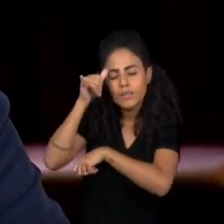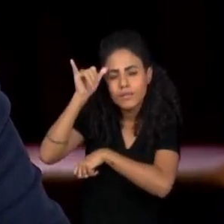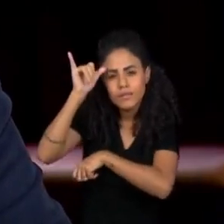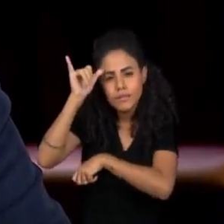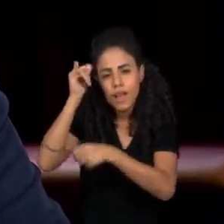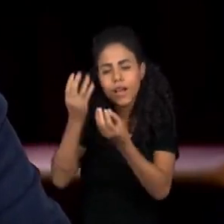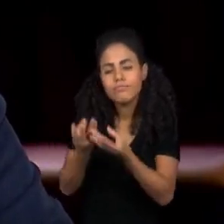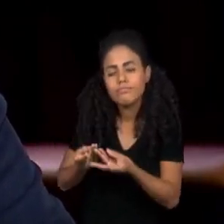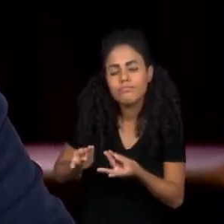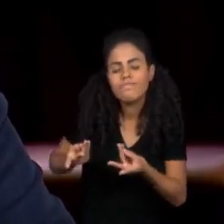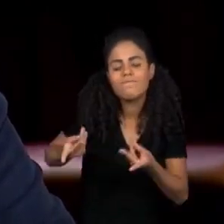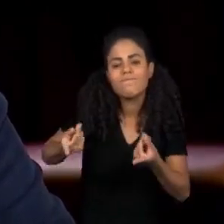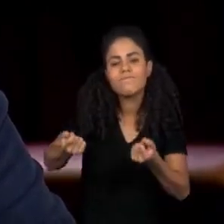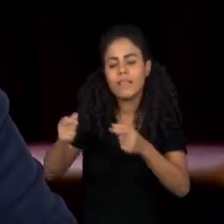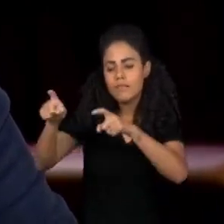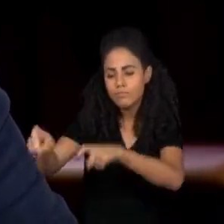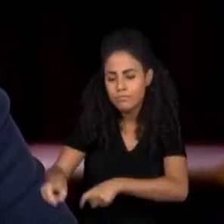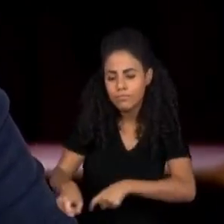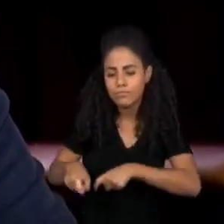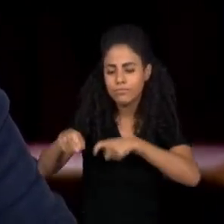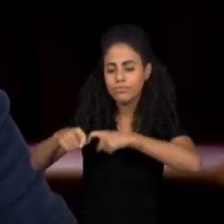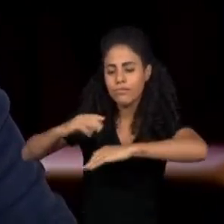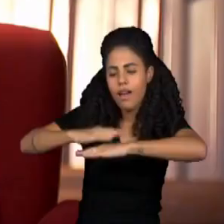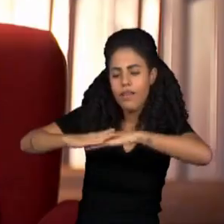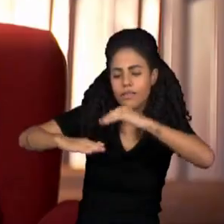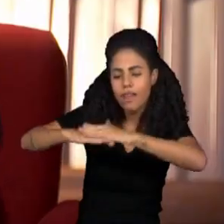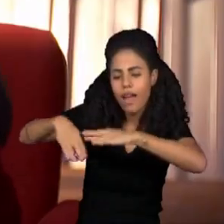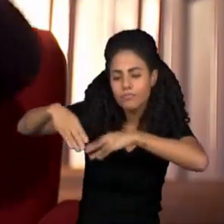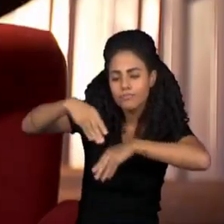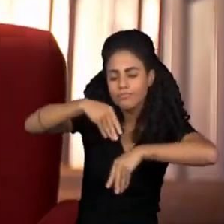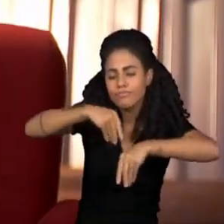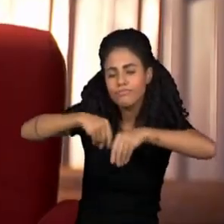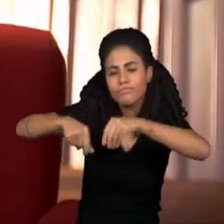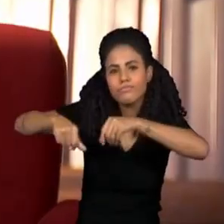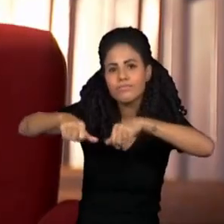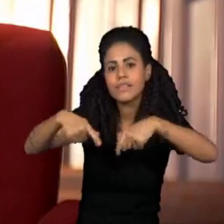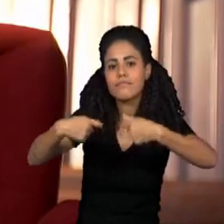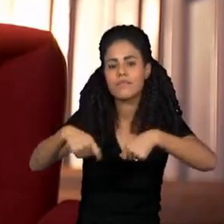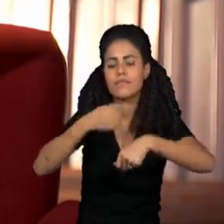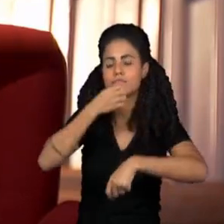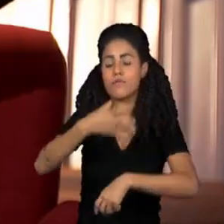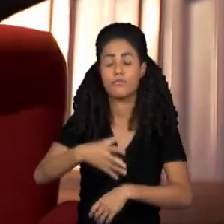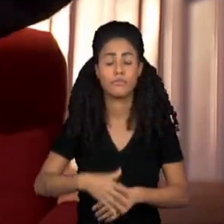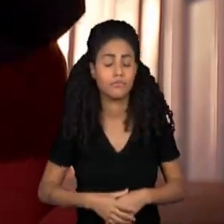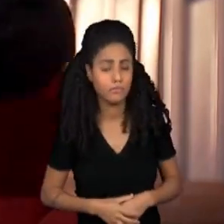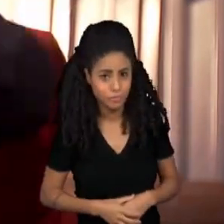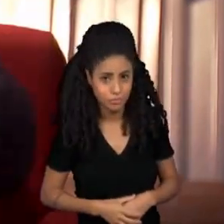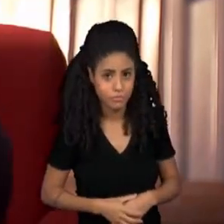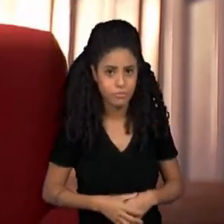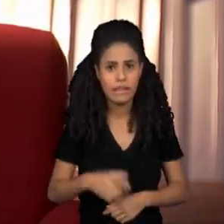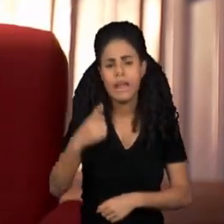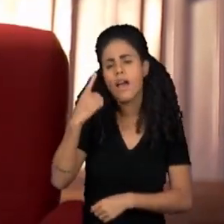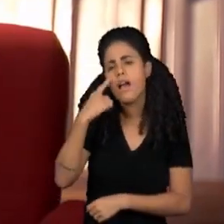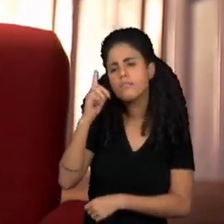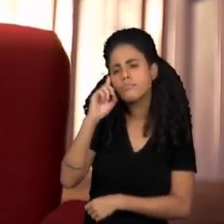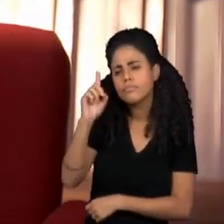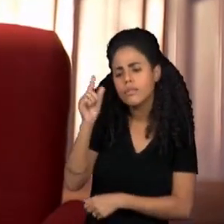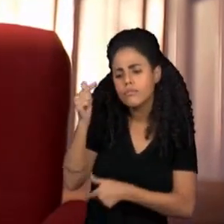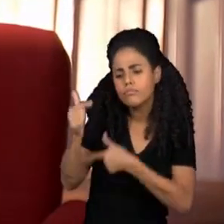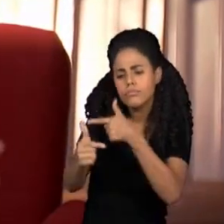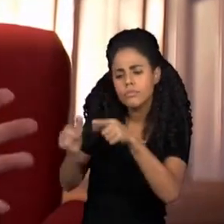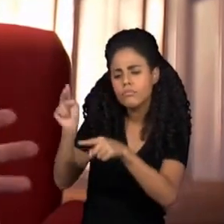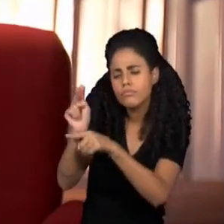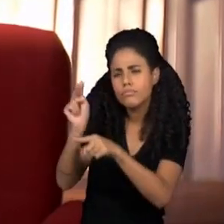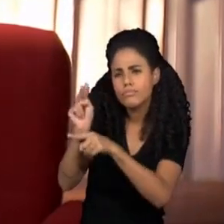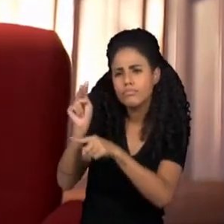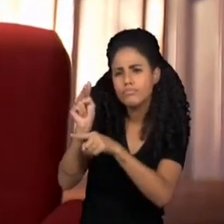de trabalhar com a terra e aí Tom italiano que morava no 11º um dia de seu para cuidar